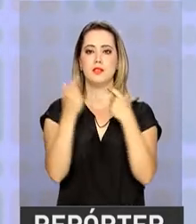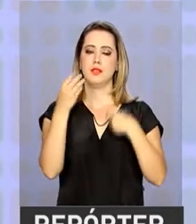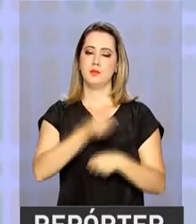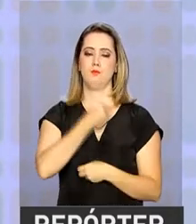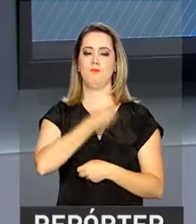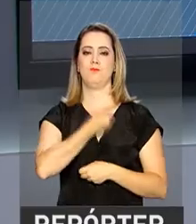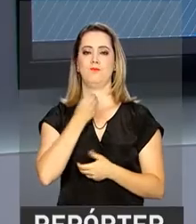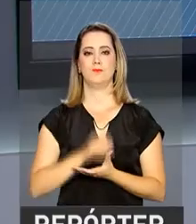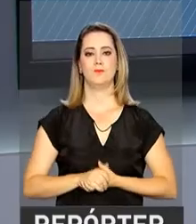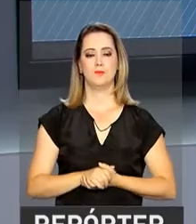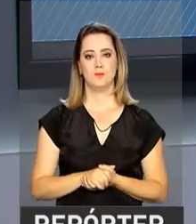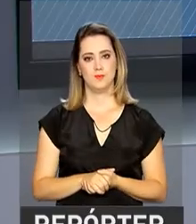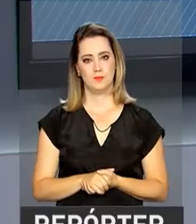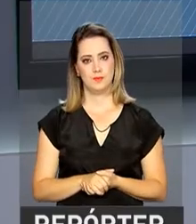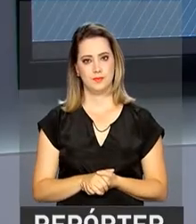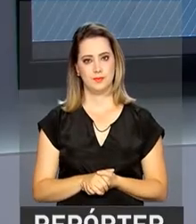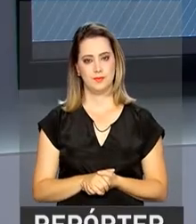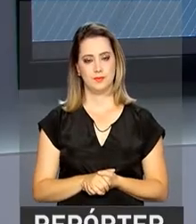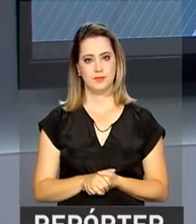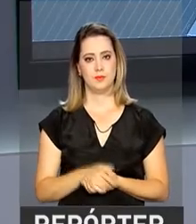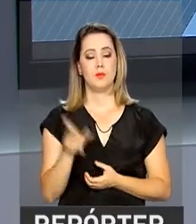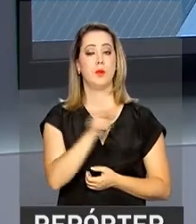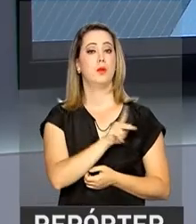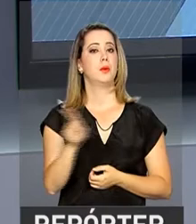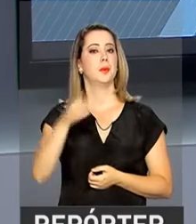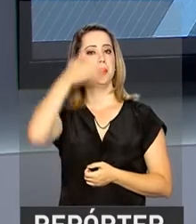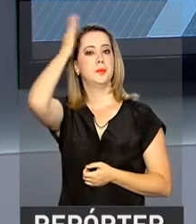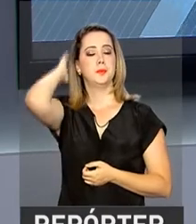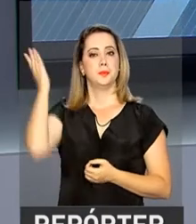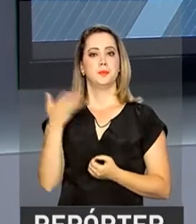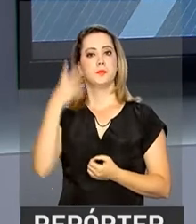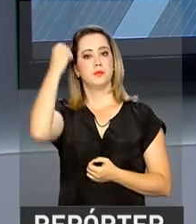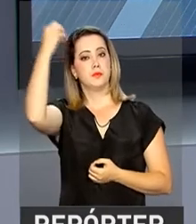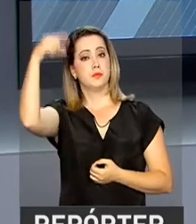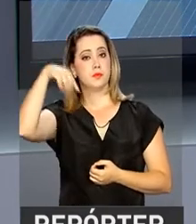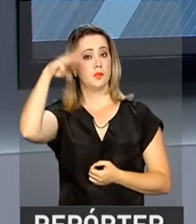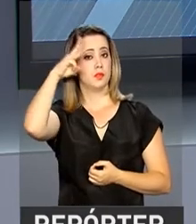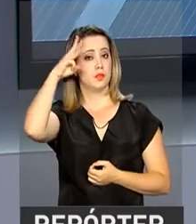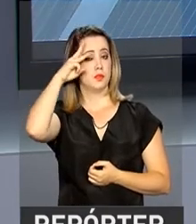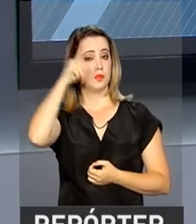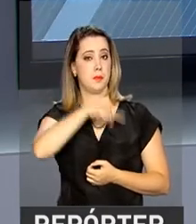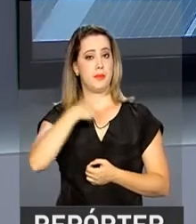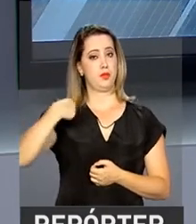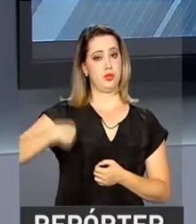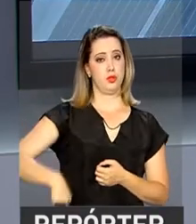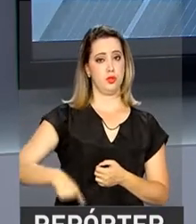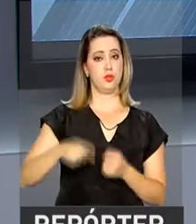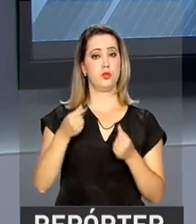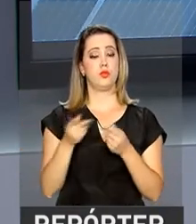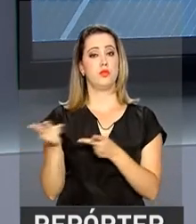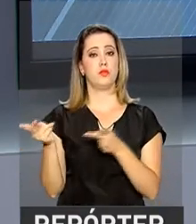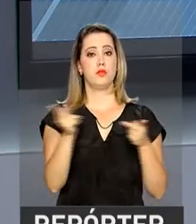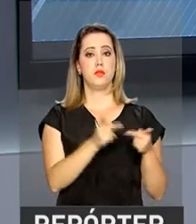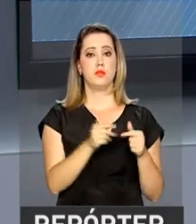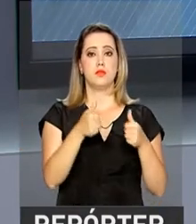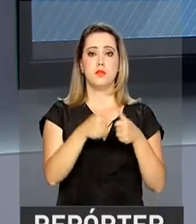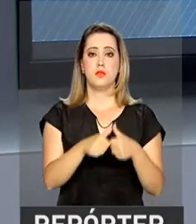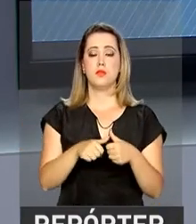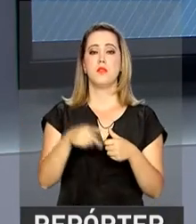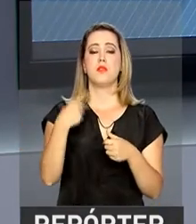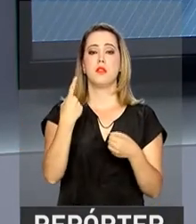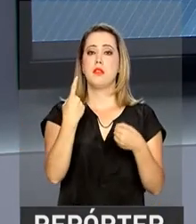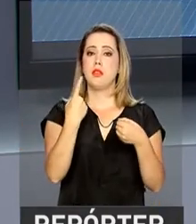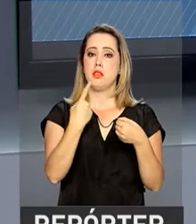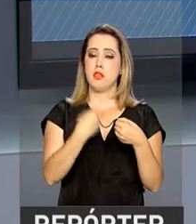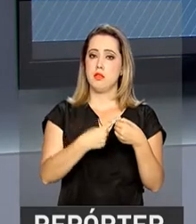vivem. E o presidente Temer embarca nesta terça-feira para a China, onde fará uma visita de Estado em Pequim